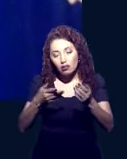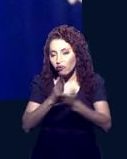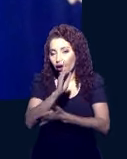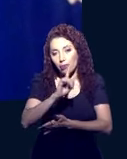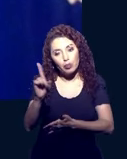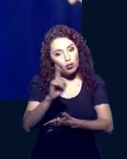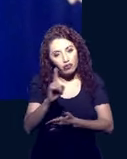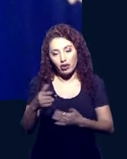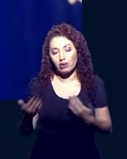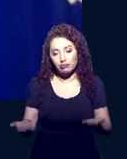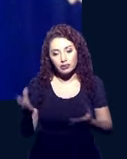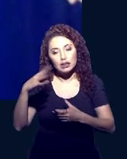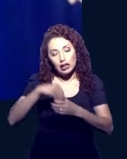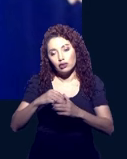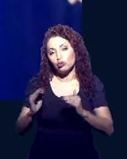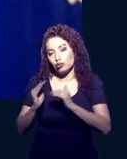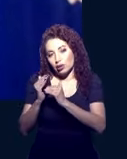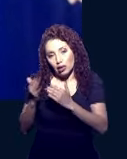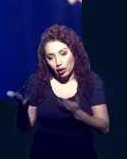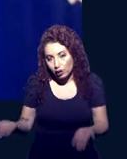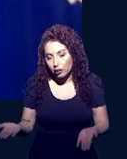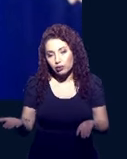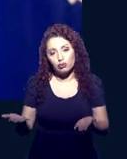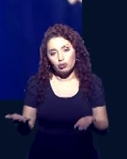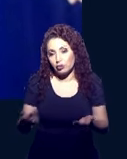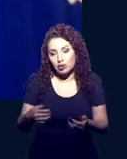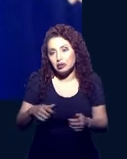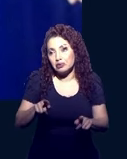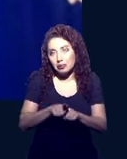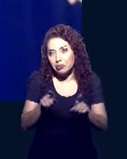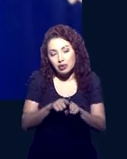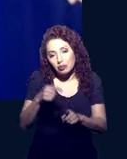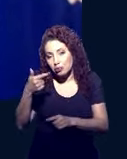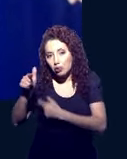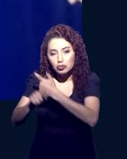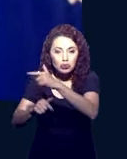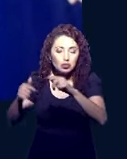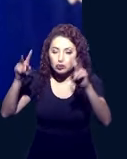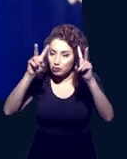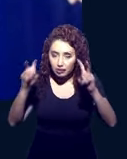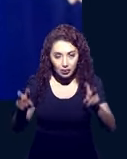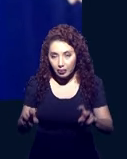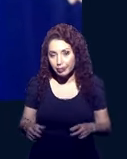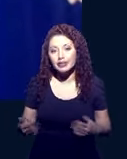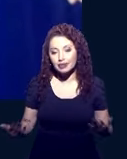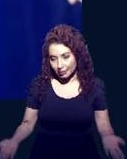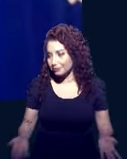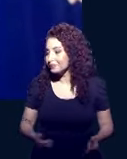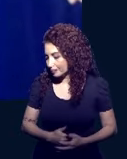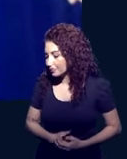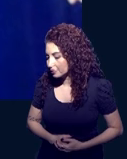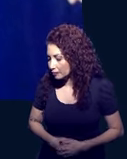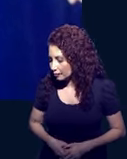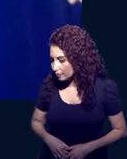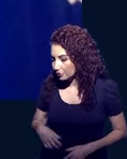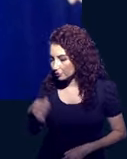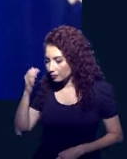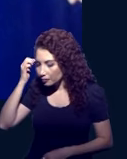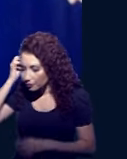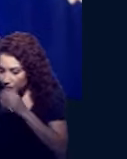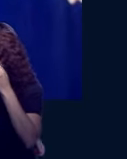no senado federal e assim sucessivamente em relação a uma série de outras situações Então essas divergências que naturalmente